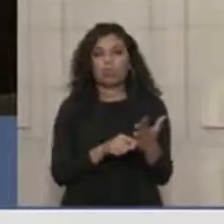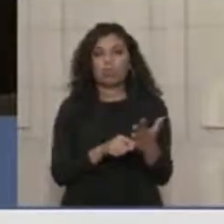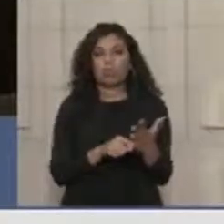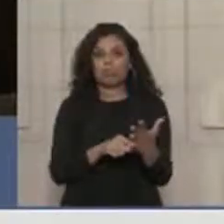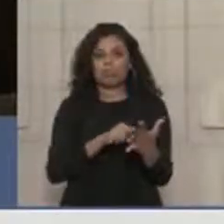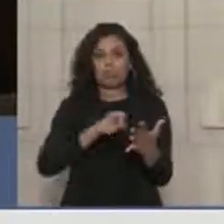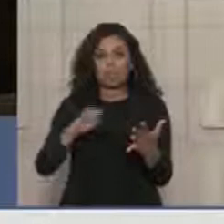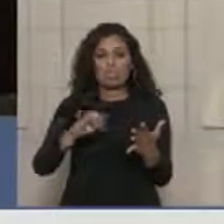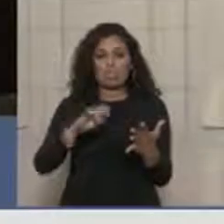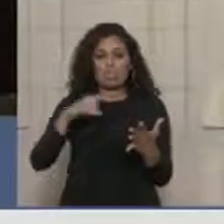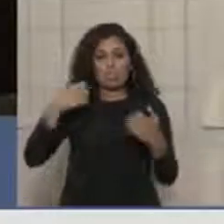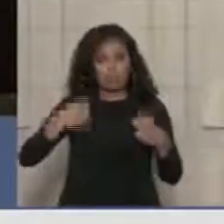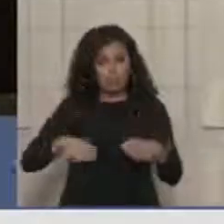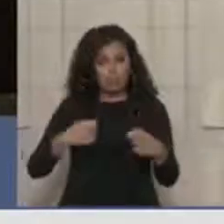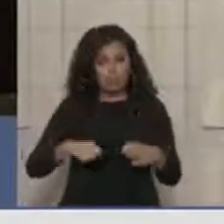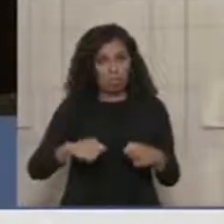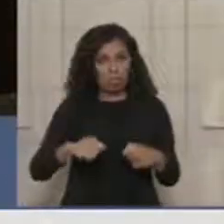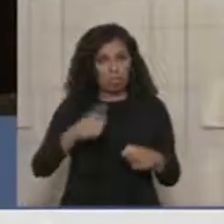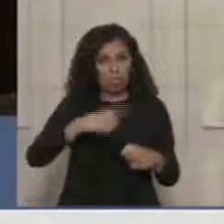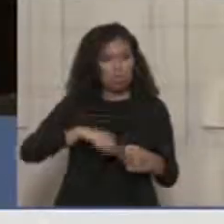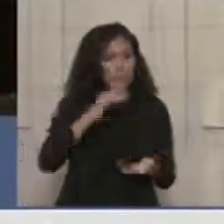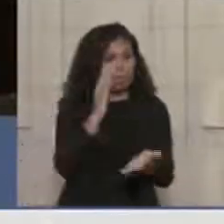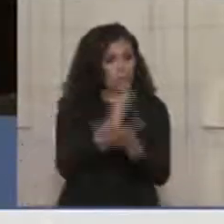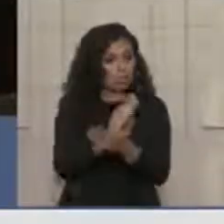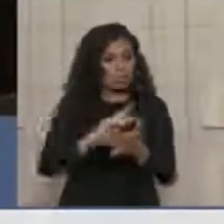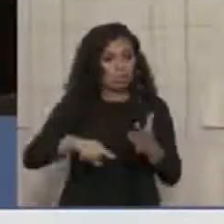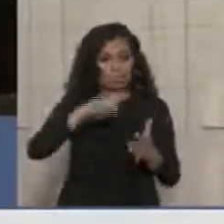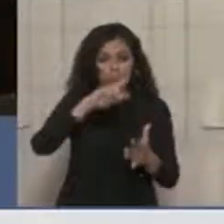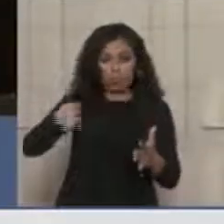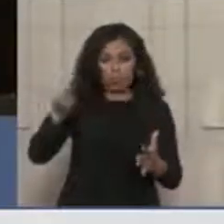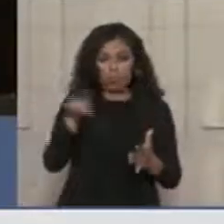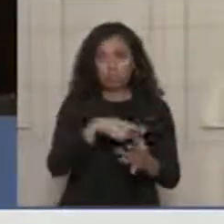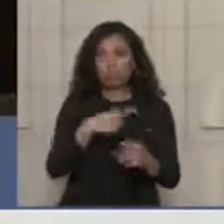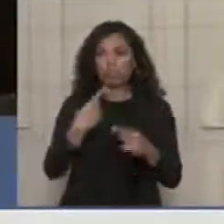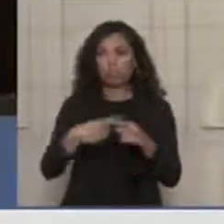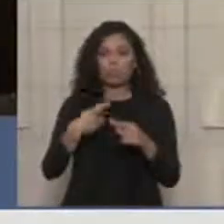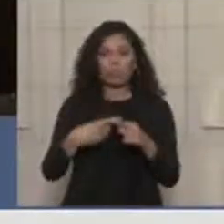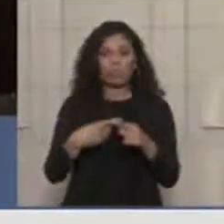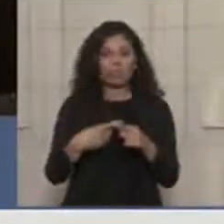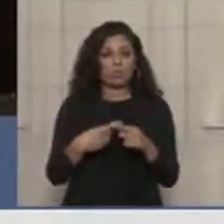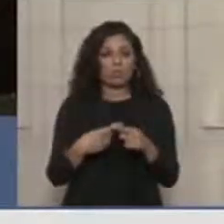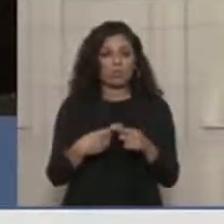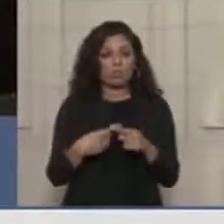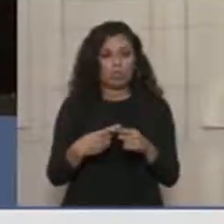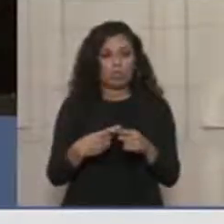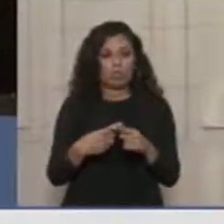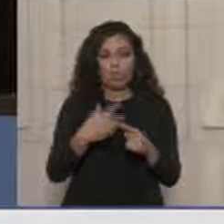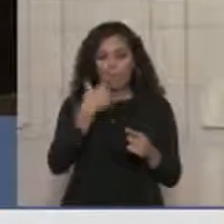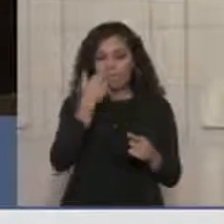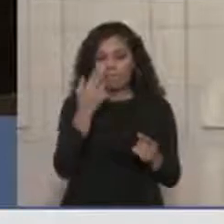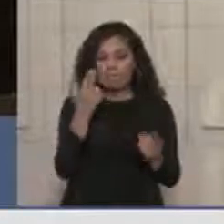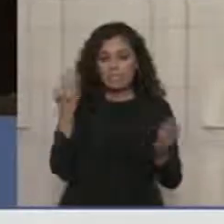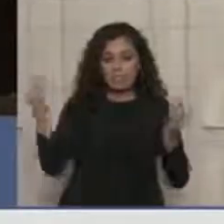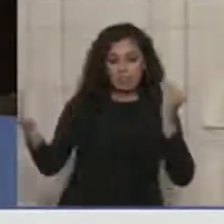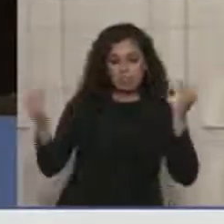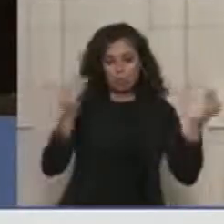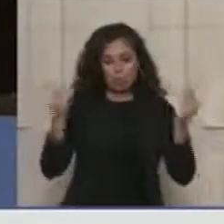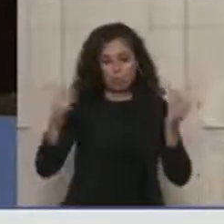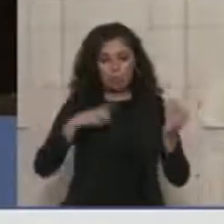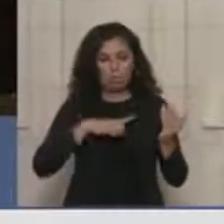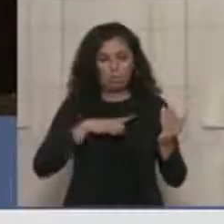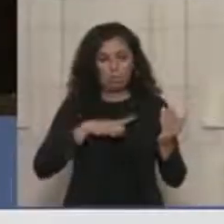for preciso desfazê-lo, porque no conflito de interesses entre um